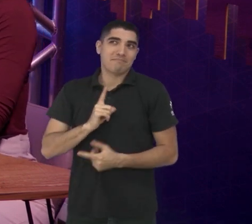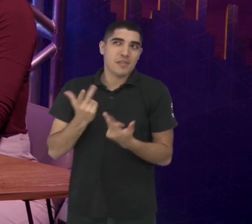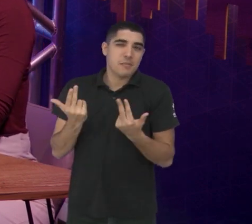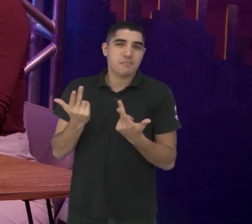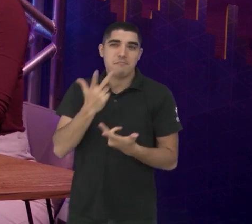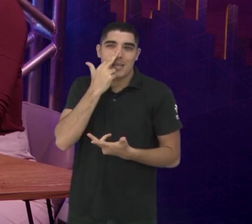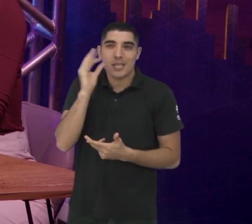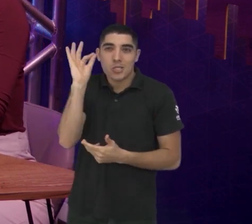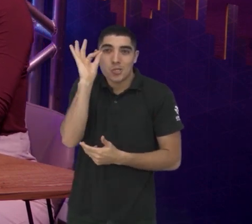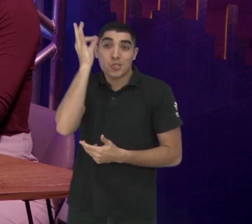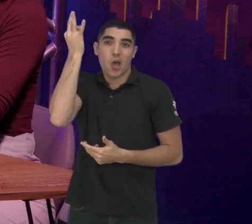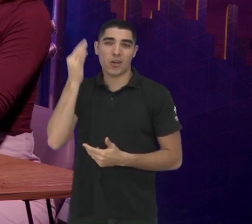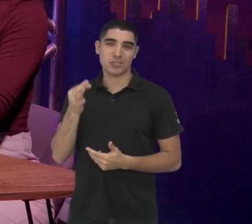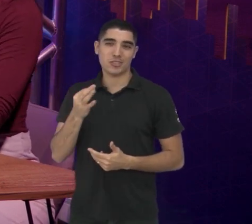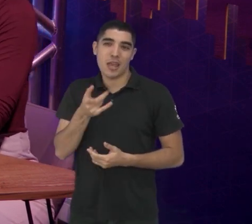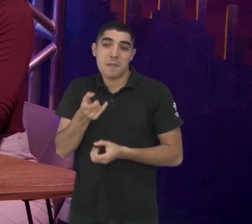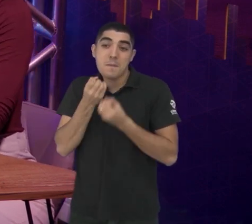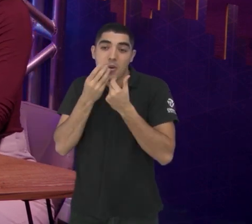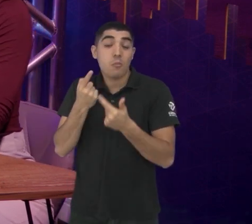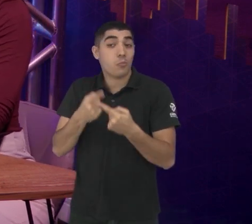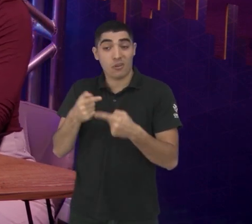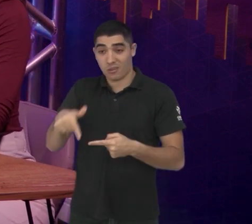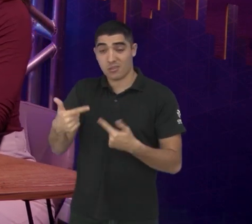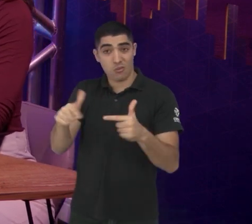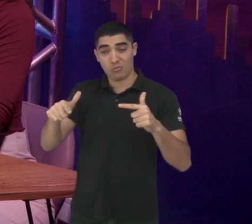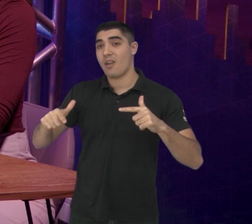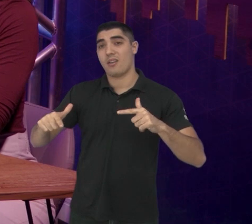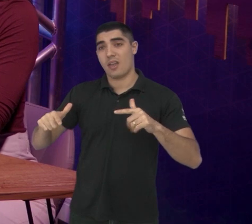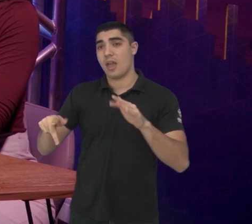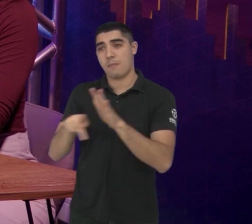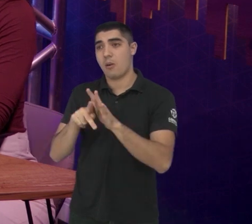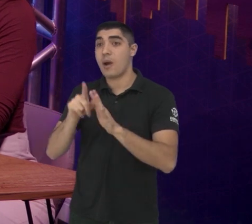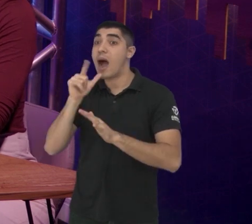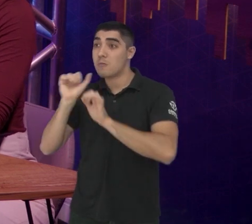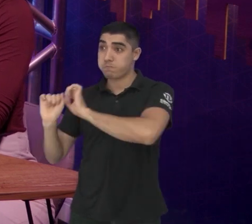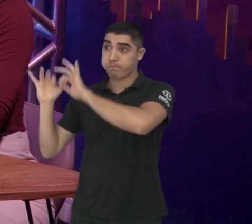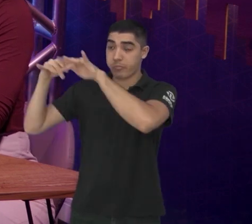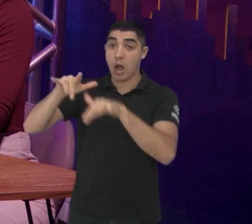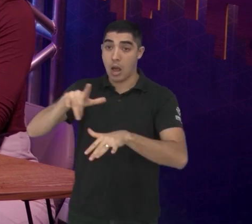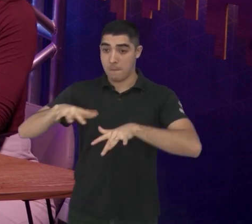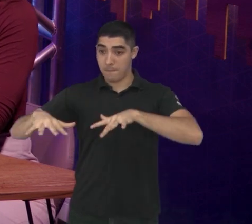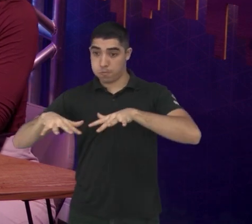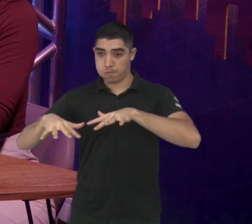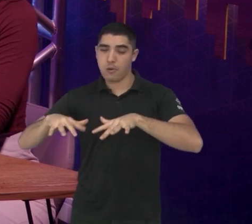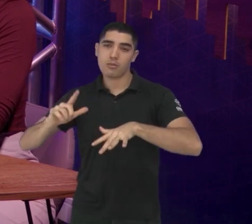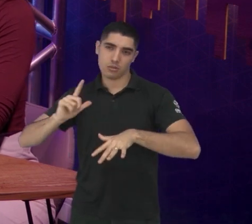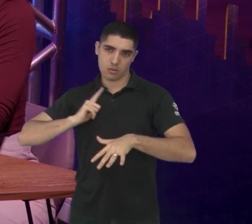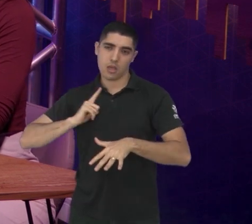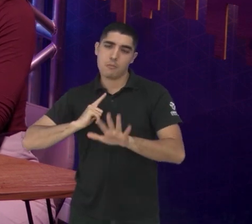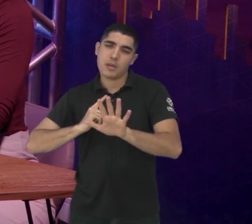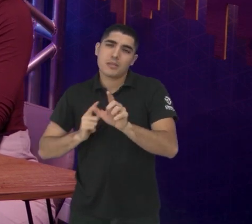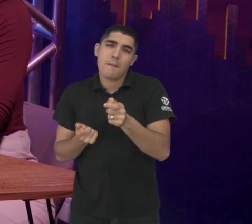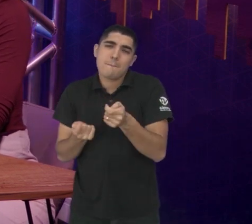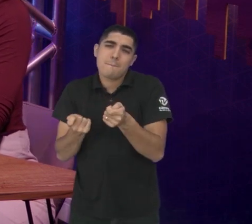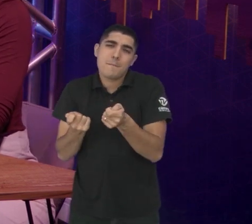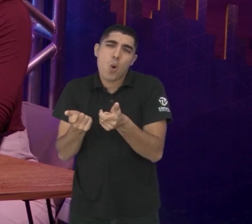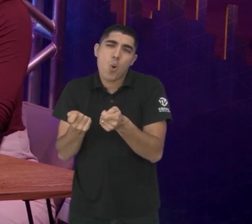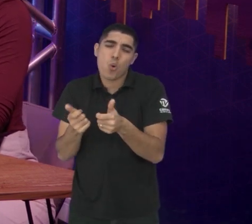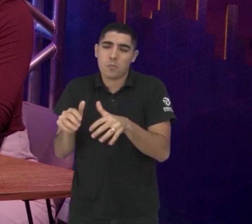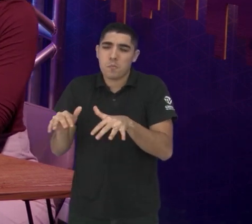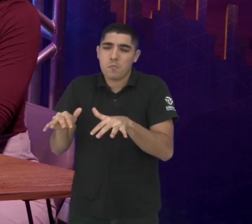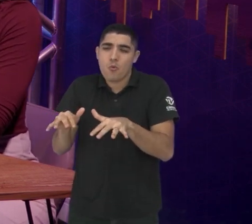a gente é muito privilegiado, né, Tami? Não tem tsunamis. Terremotos nós temos, mas são aqueles